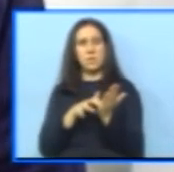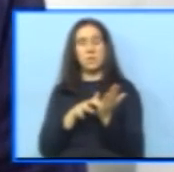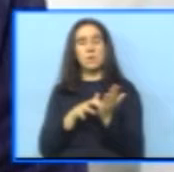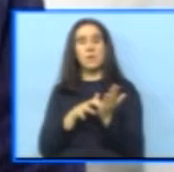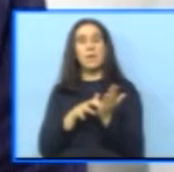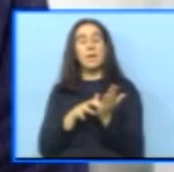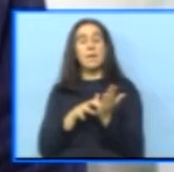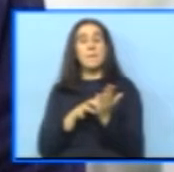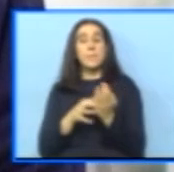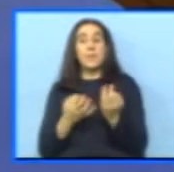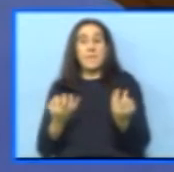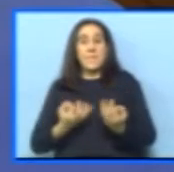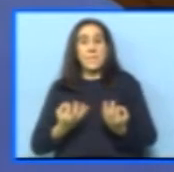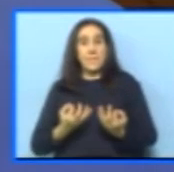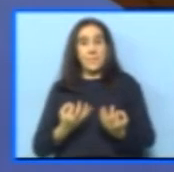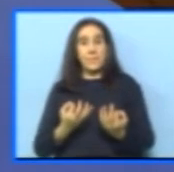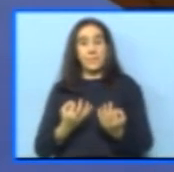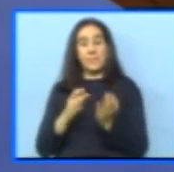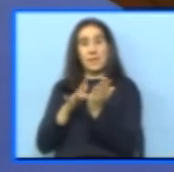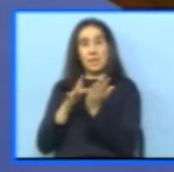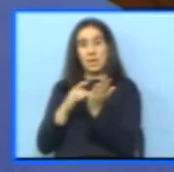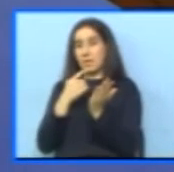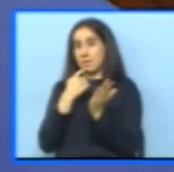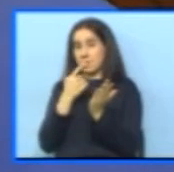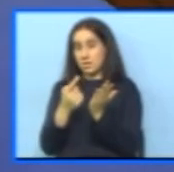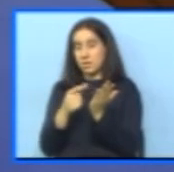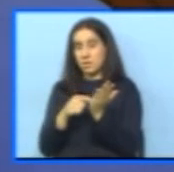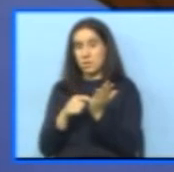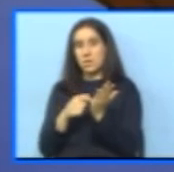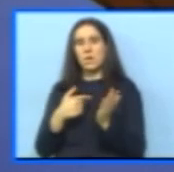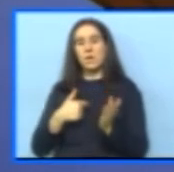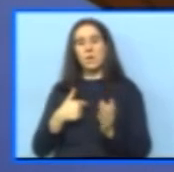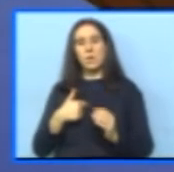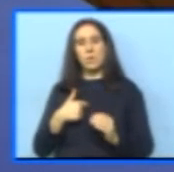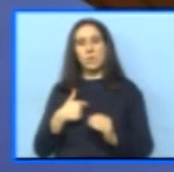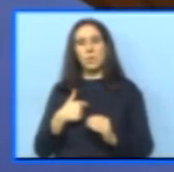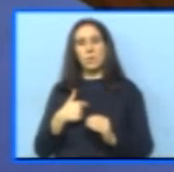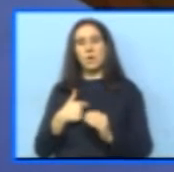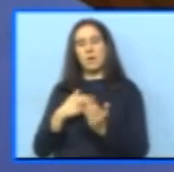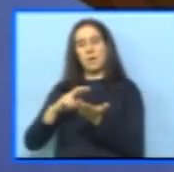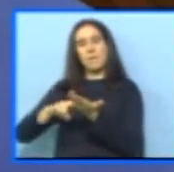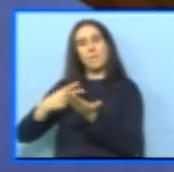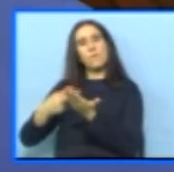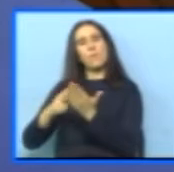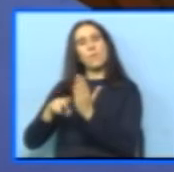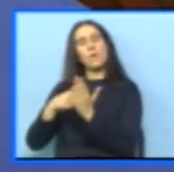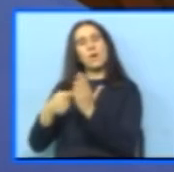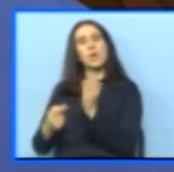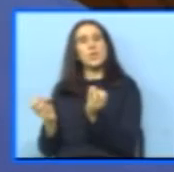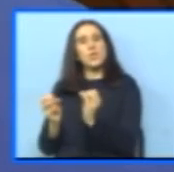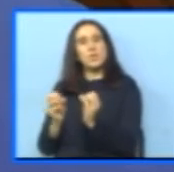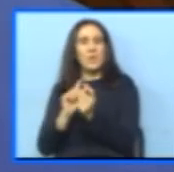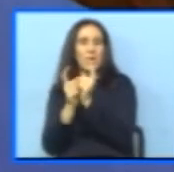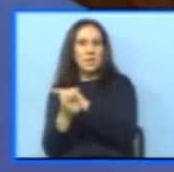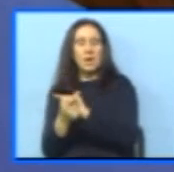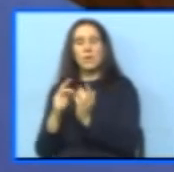é aquilo que no Evangelho se diz. Eu não vim revogar, mas é o contrário do que o Evangelho se diz. Eu